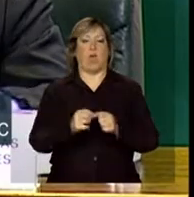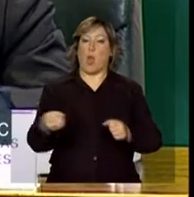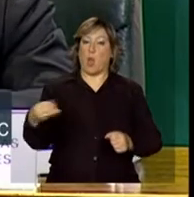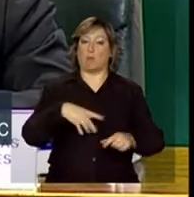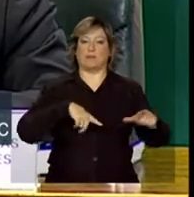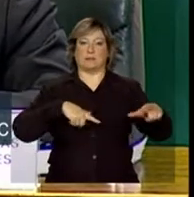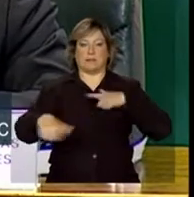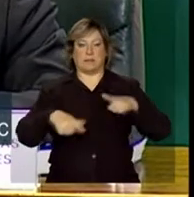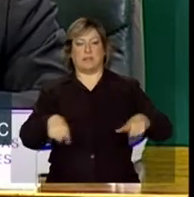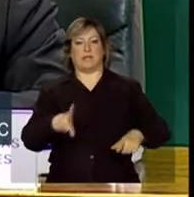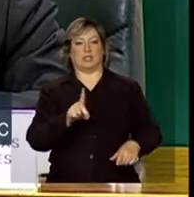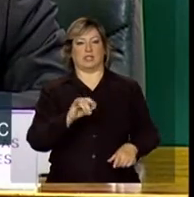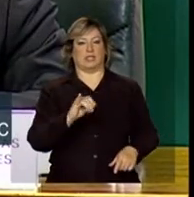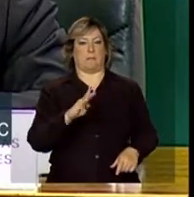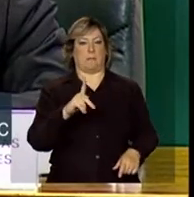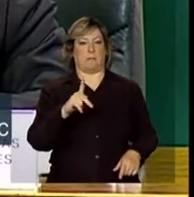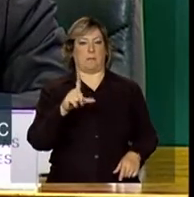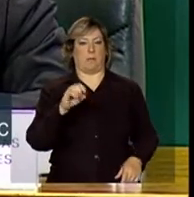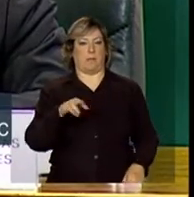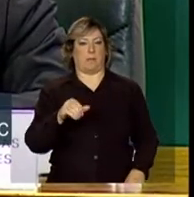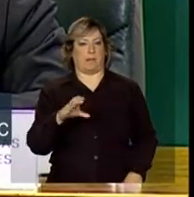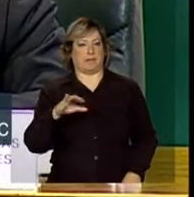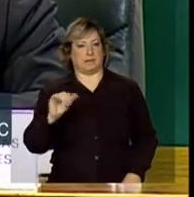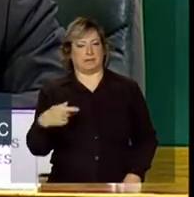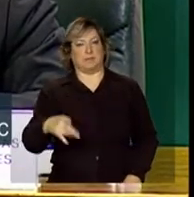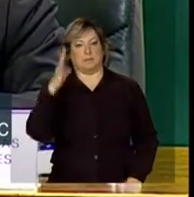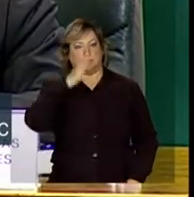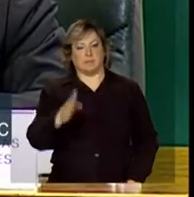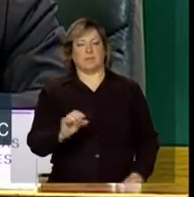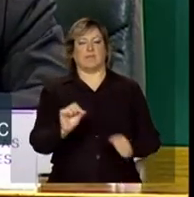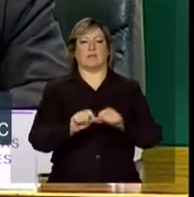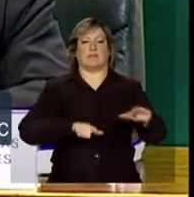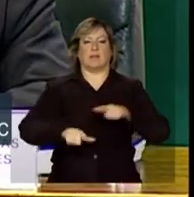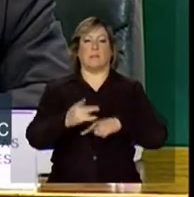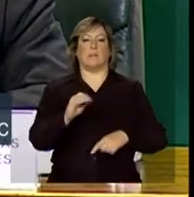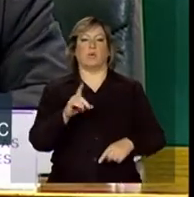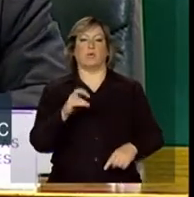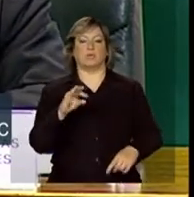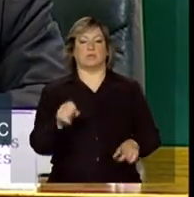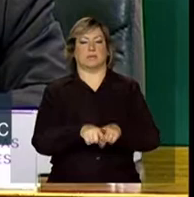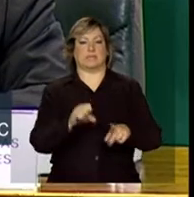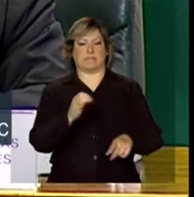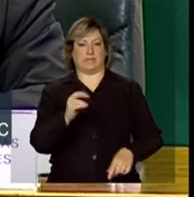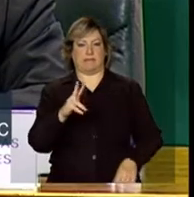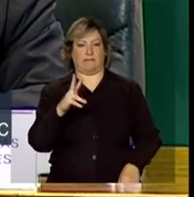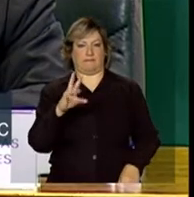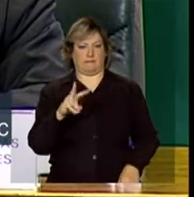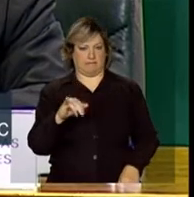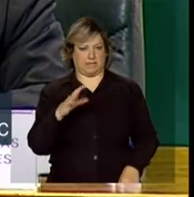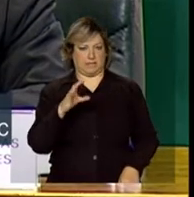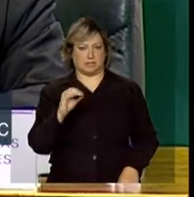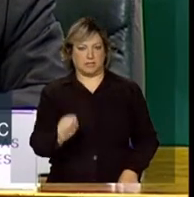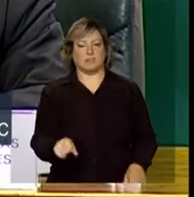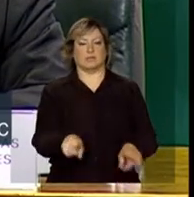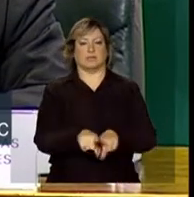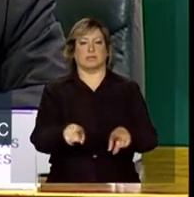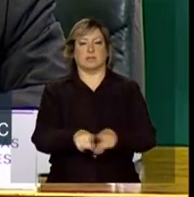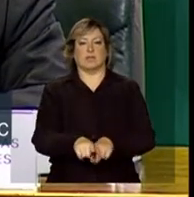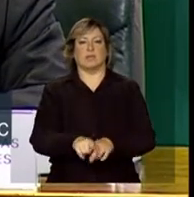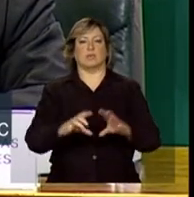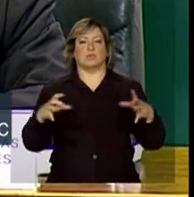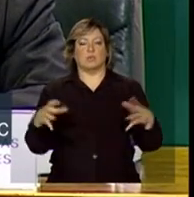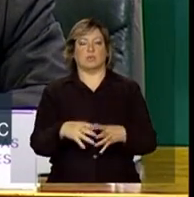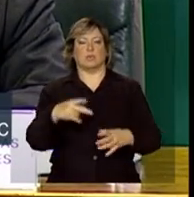brasileira em favor da abertura de mercados para produtos e serviços do apoio permanente atuação dos agentes econômicos